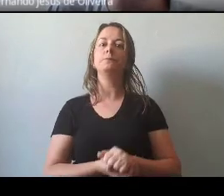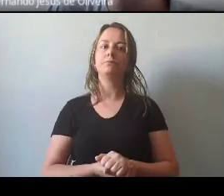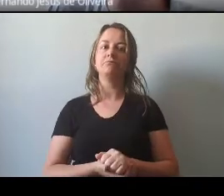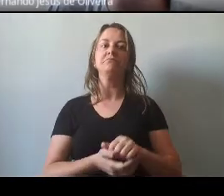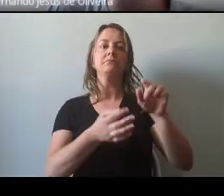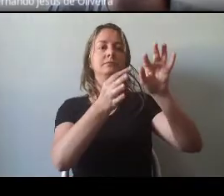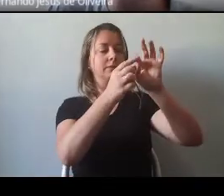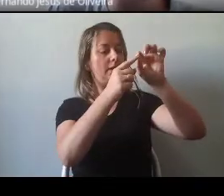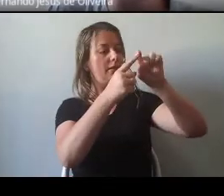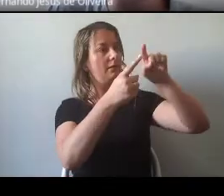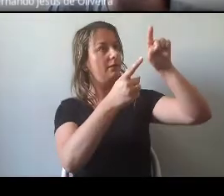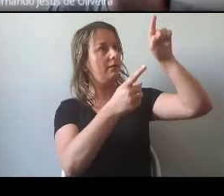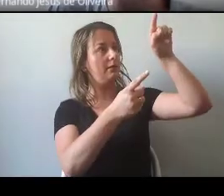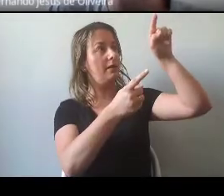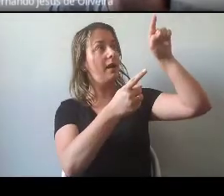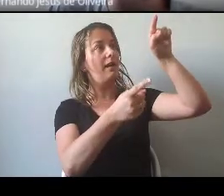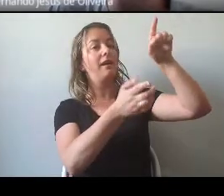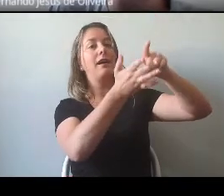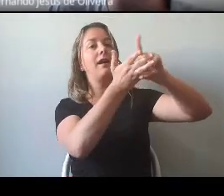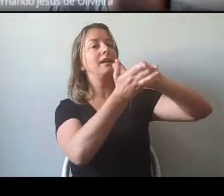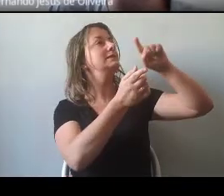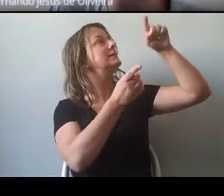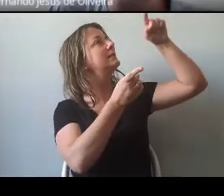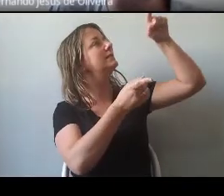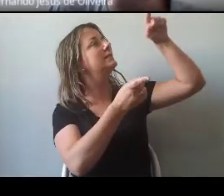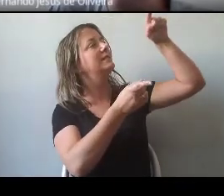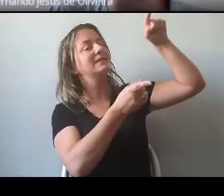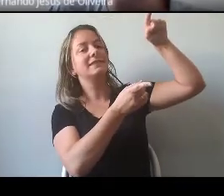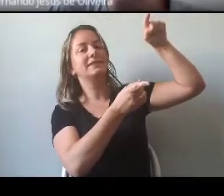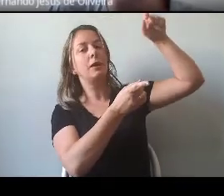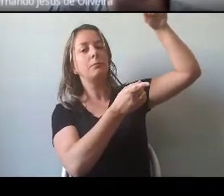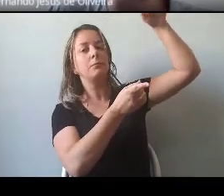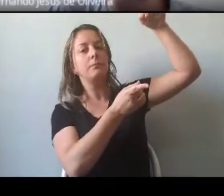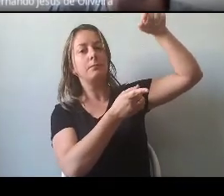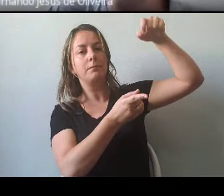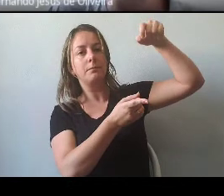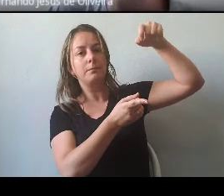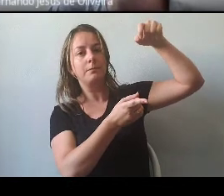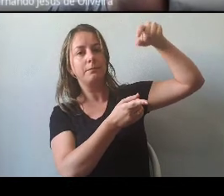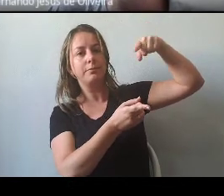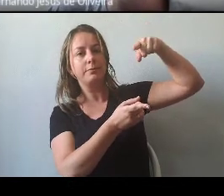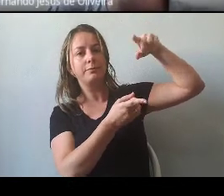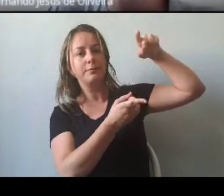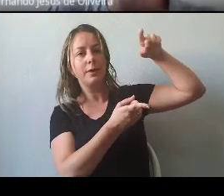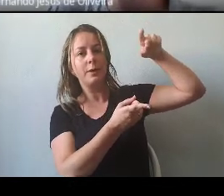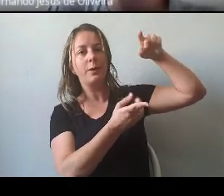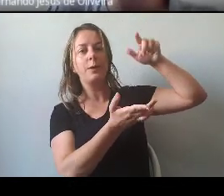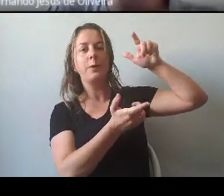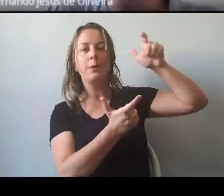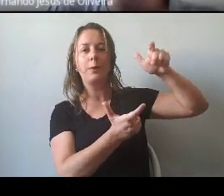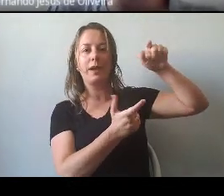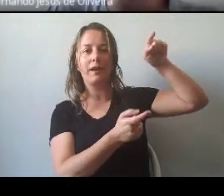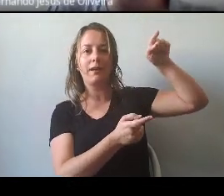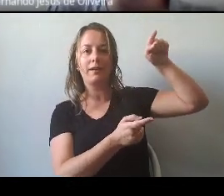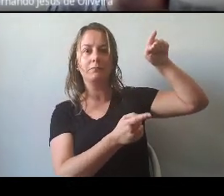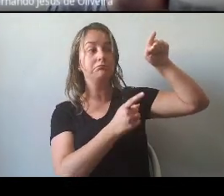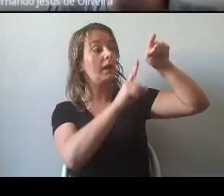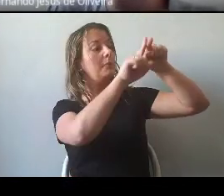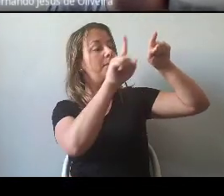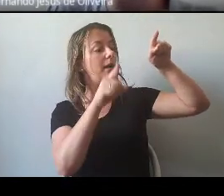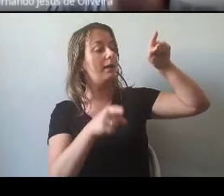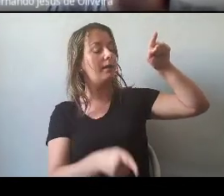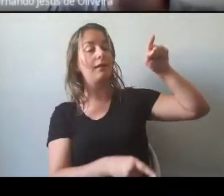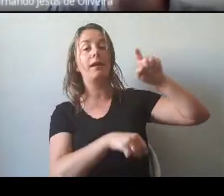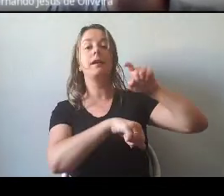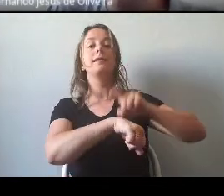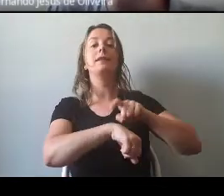20 metros do ponto de partida, que é o que esse cálculo aqui está indicando. Beleza? Os 3 primeiros segundos de